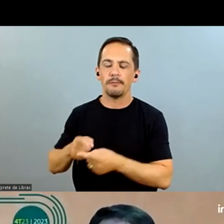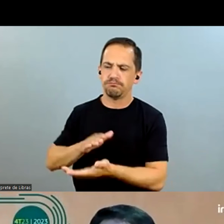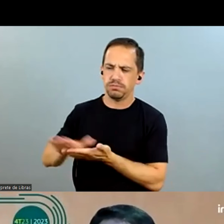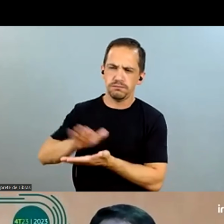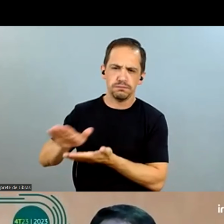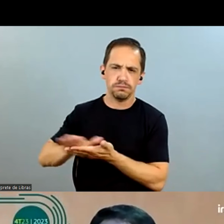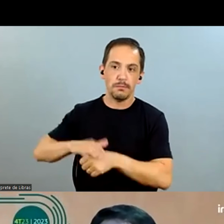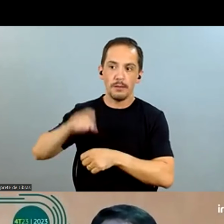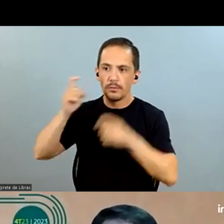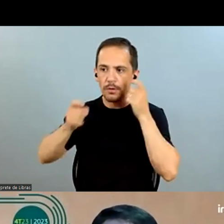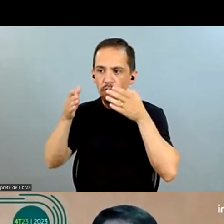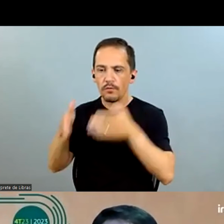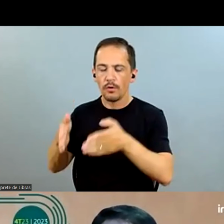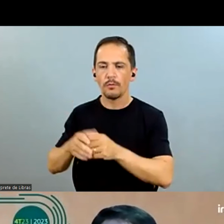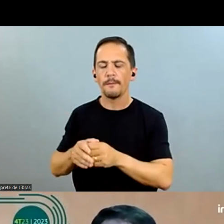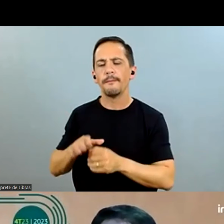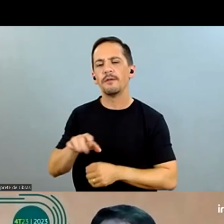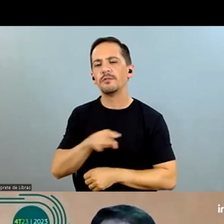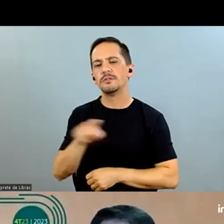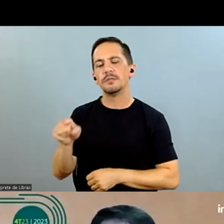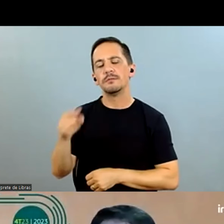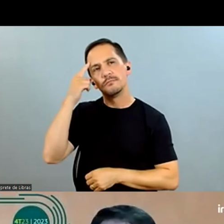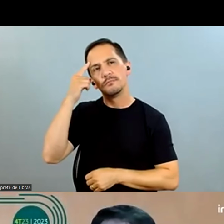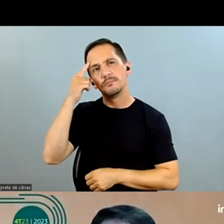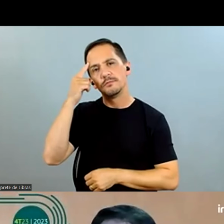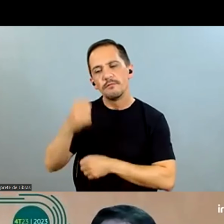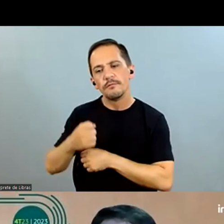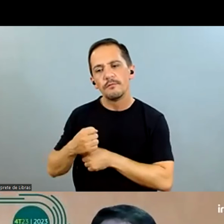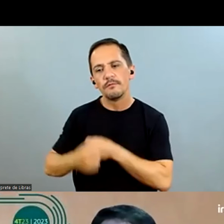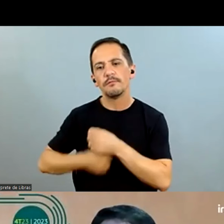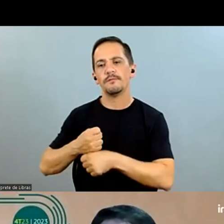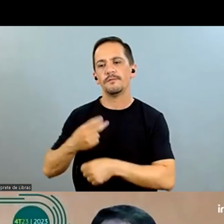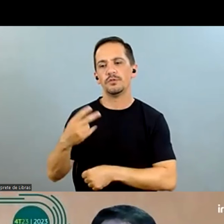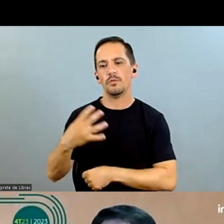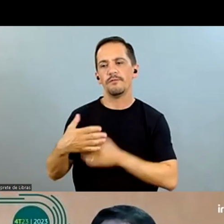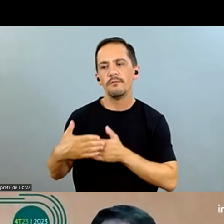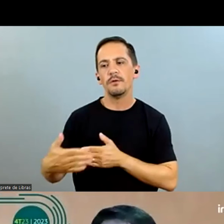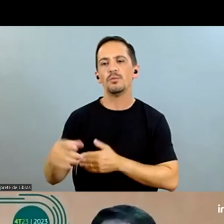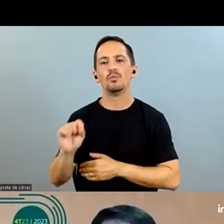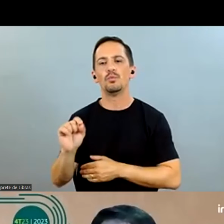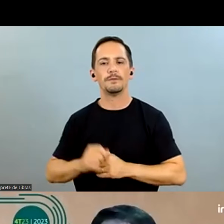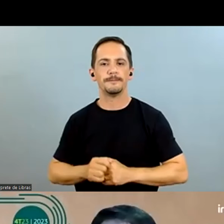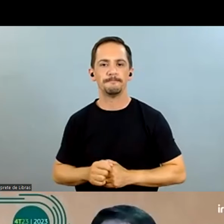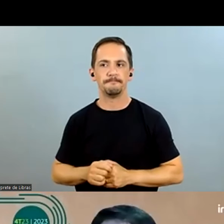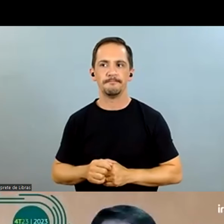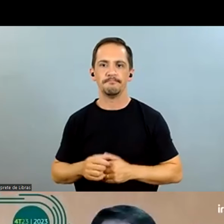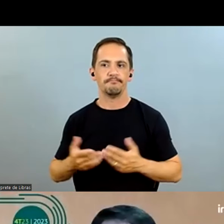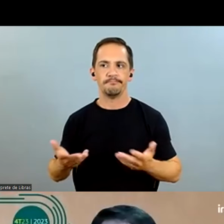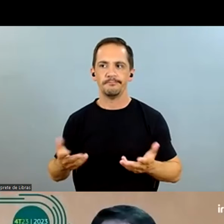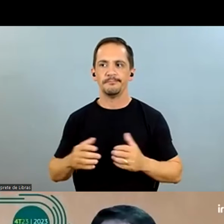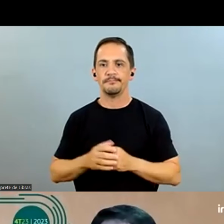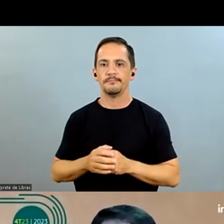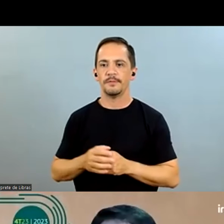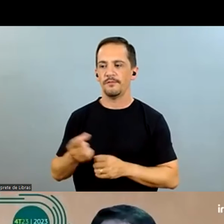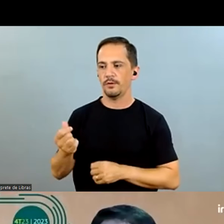você vocês Quais as perspectivas para 2024 né é entender se vocês estão esperando eh colocar conseguir aumentar preço